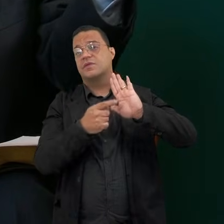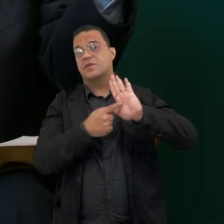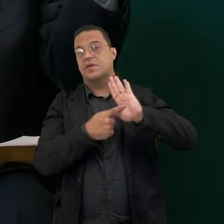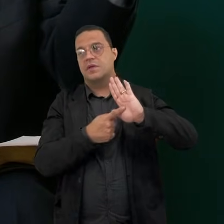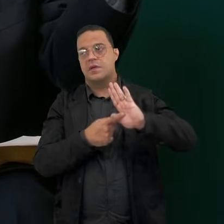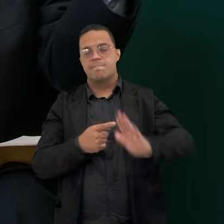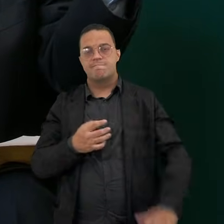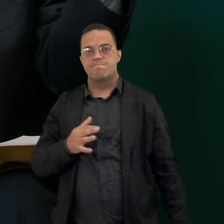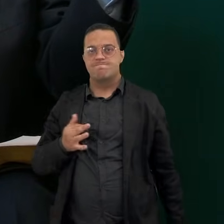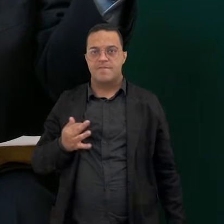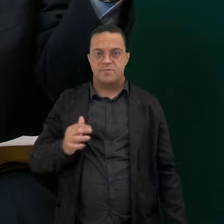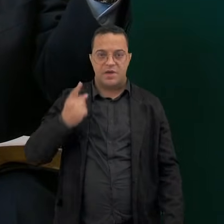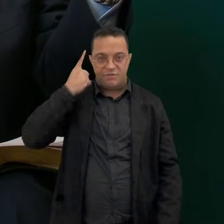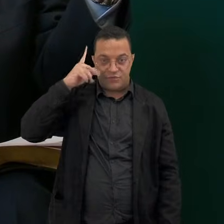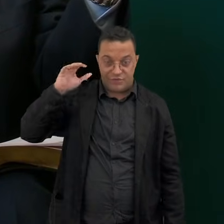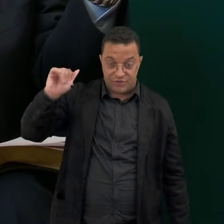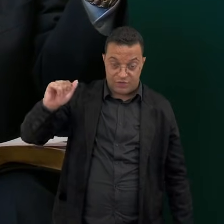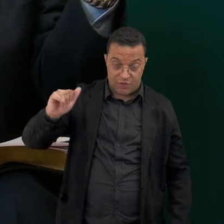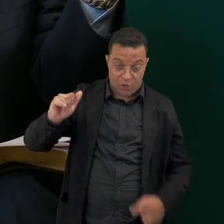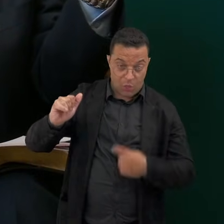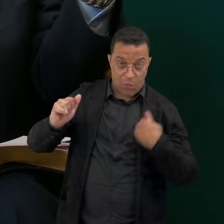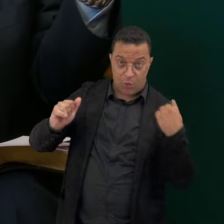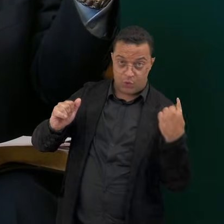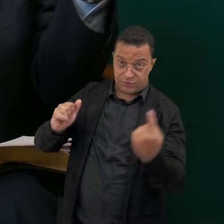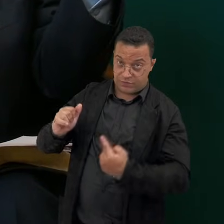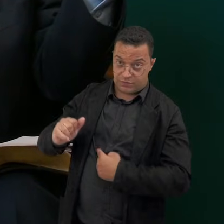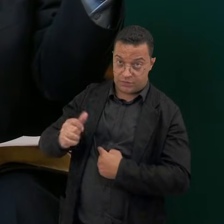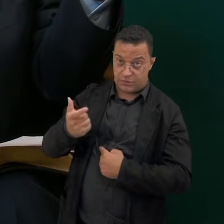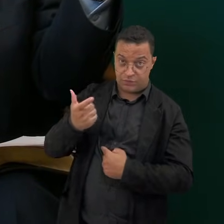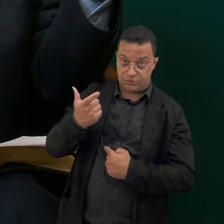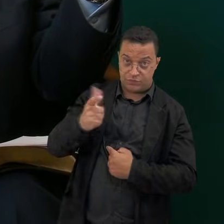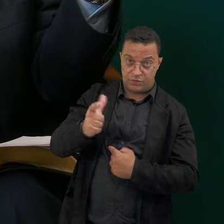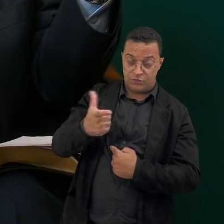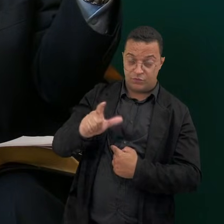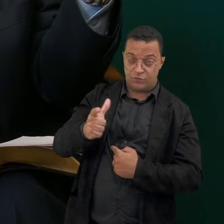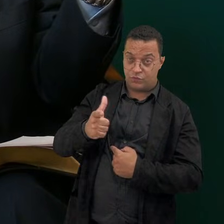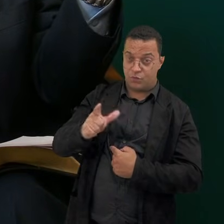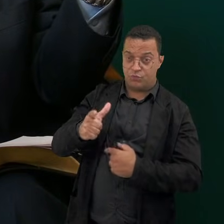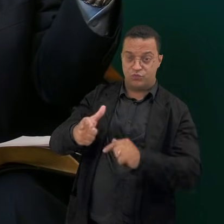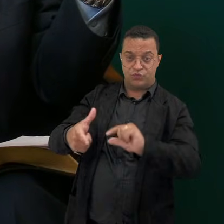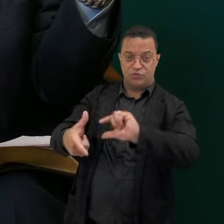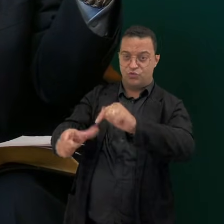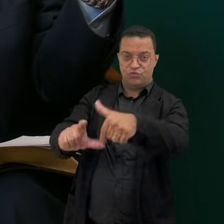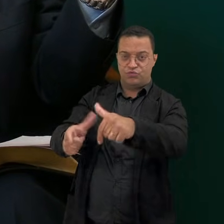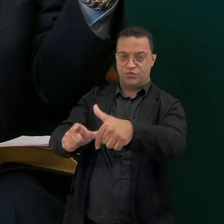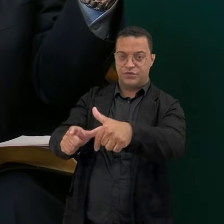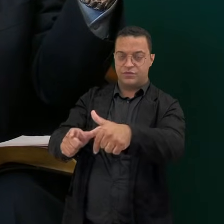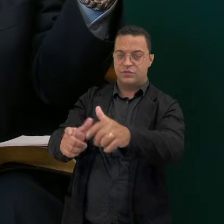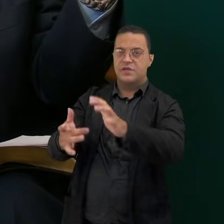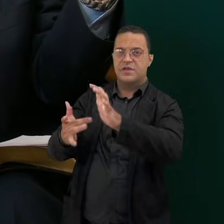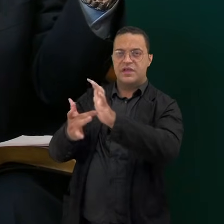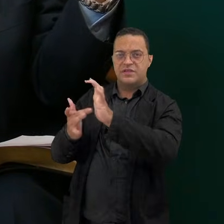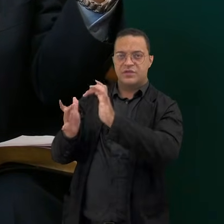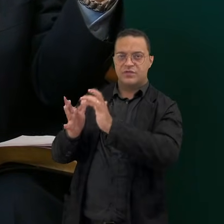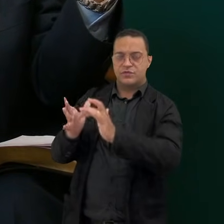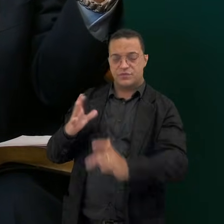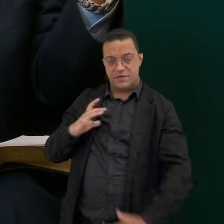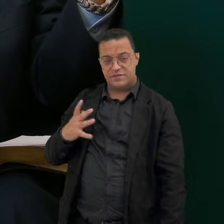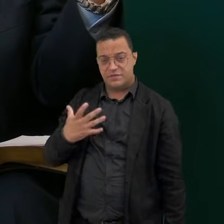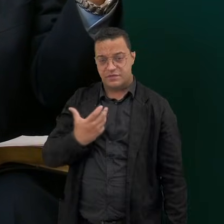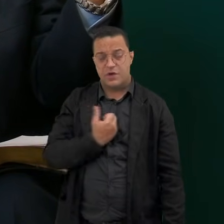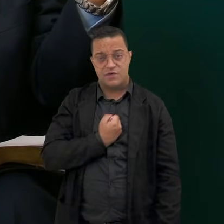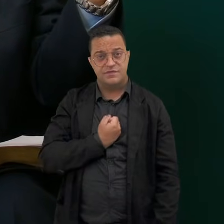nós, igreja, os gentios, nós que não somos judeus, que fomos salvos, junto daqueles, o Senhor tem um plano traçado